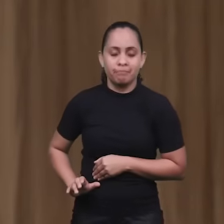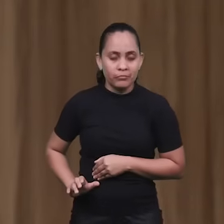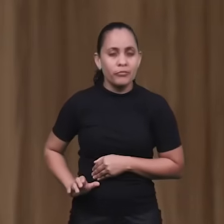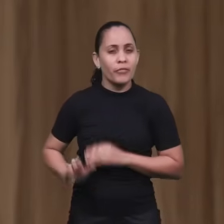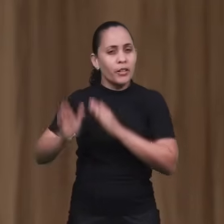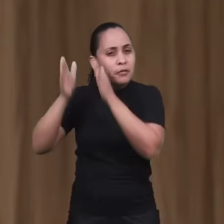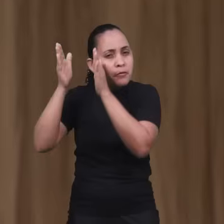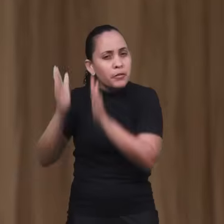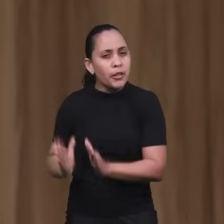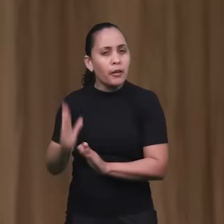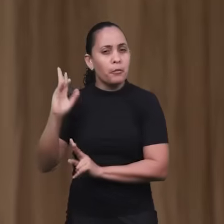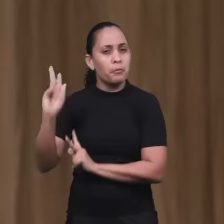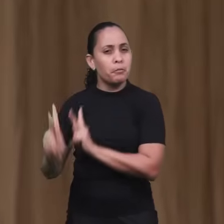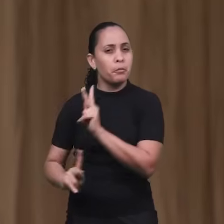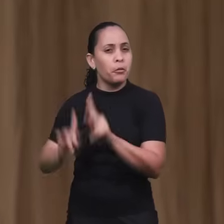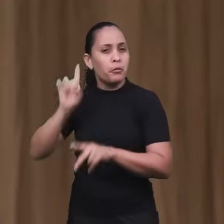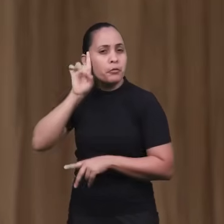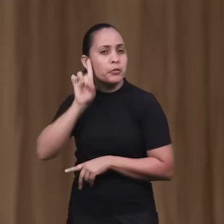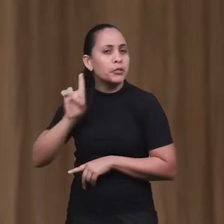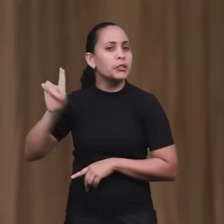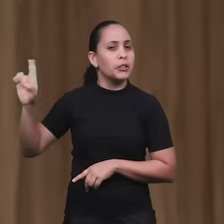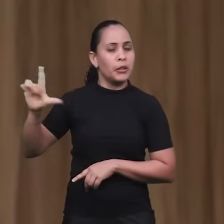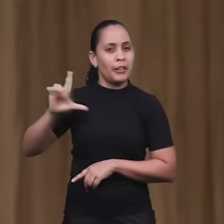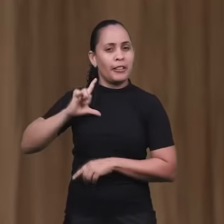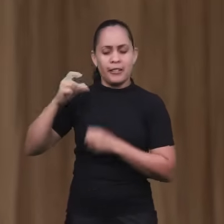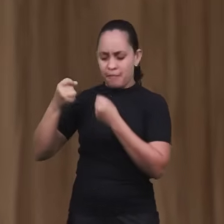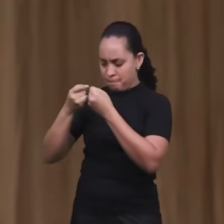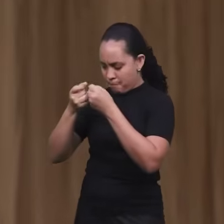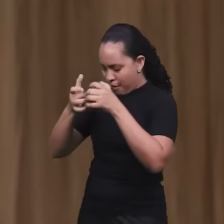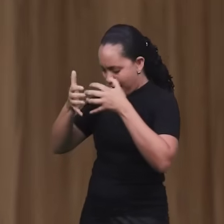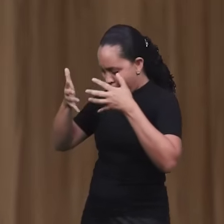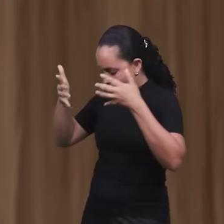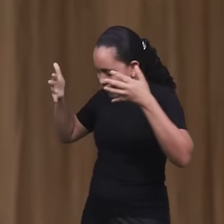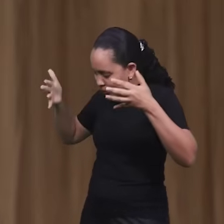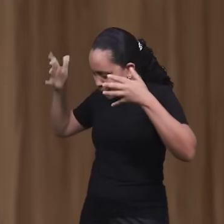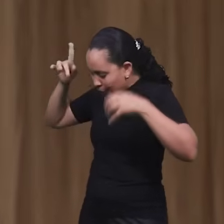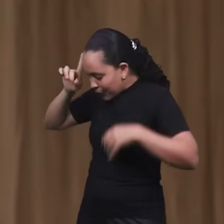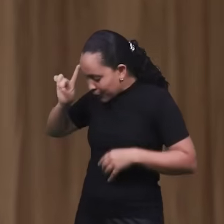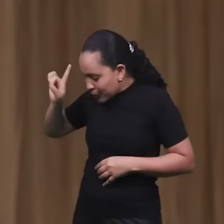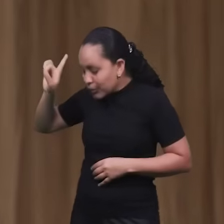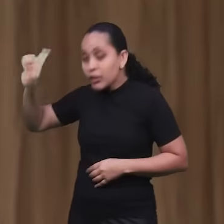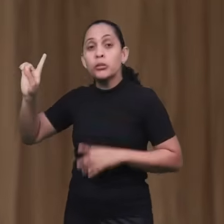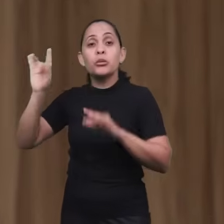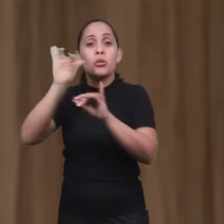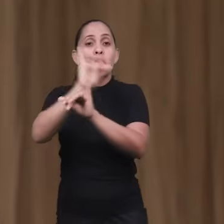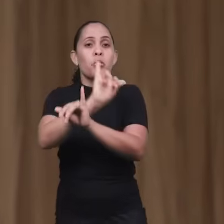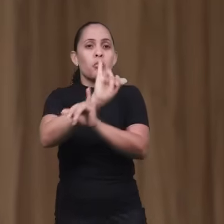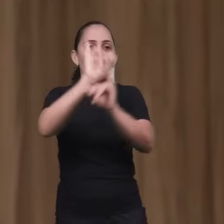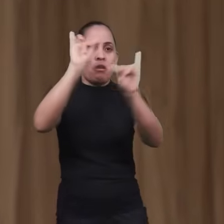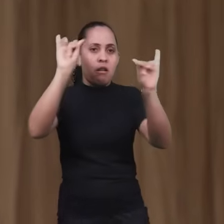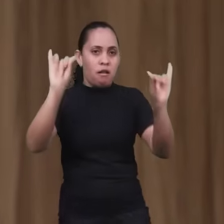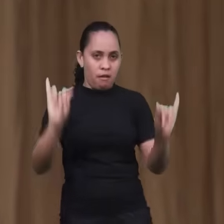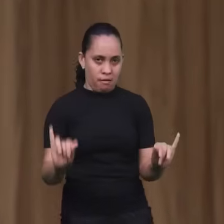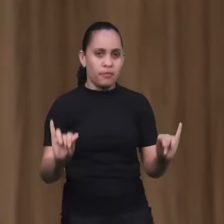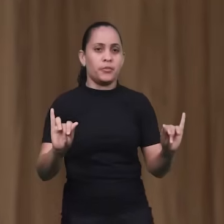Jesus Cristo, como autêntico povo de Deus, irradiam a